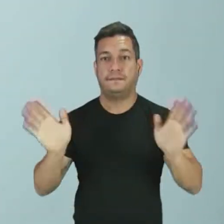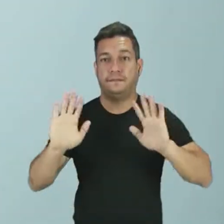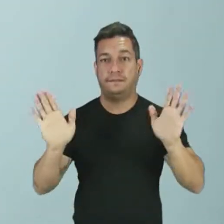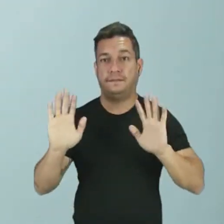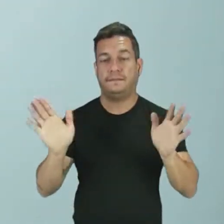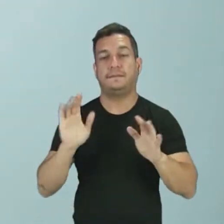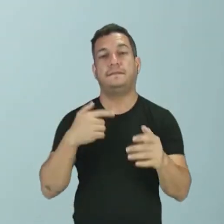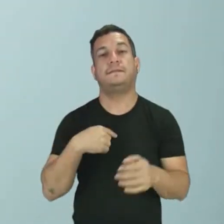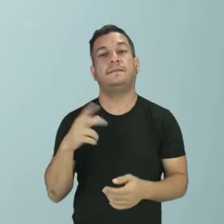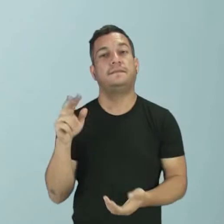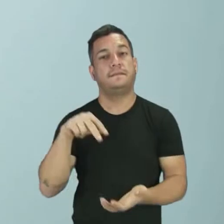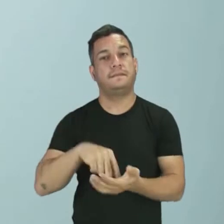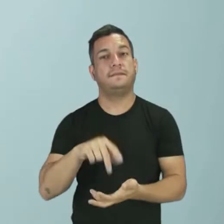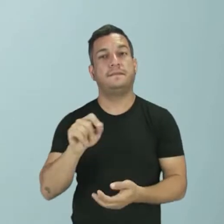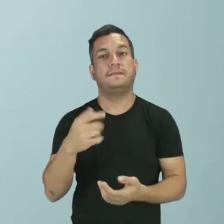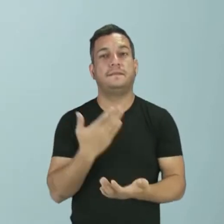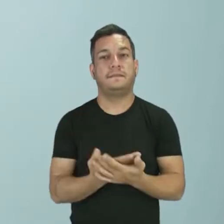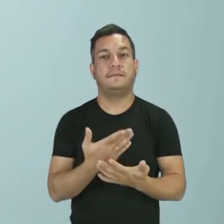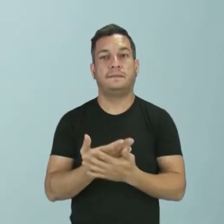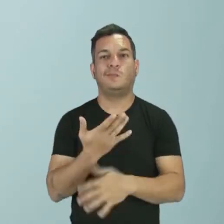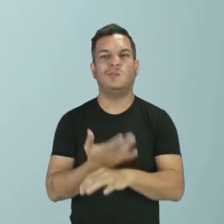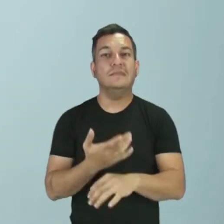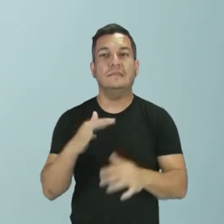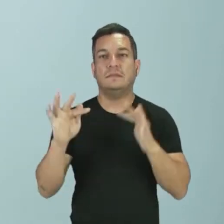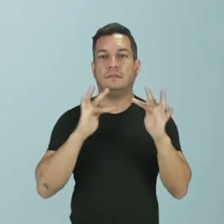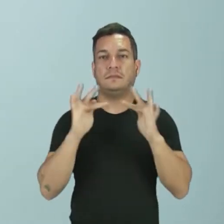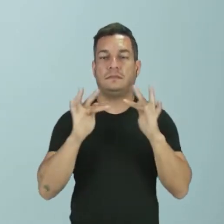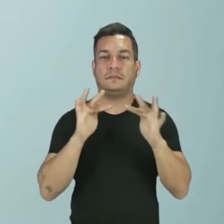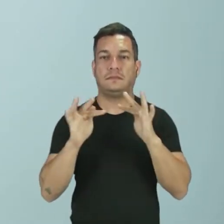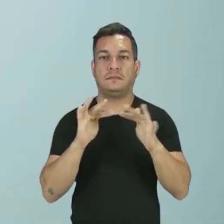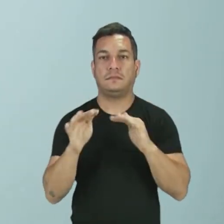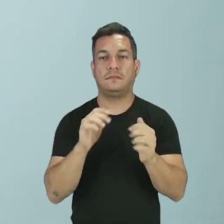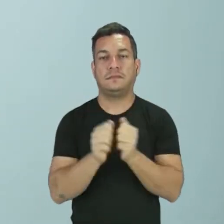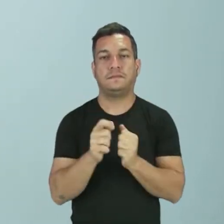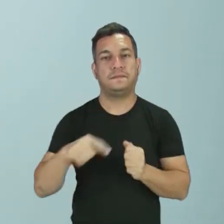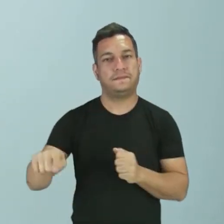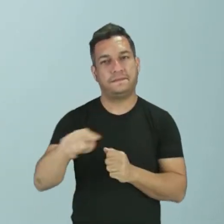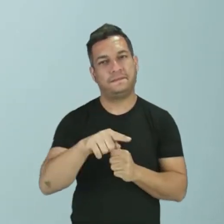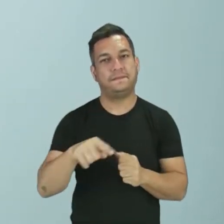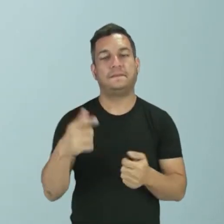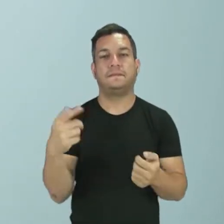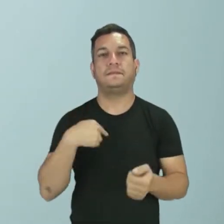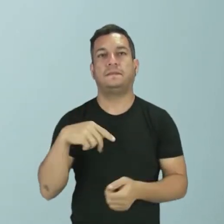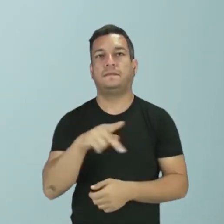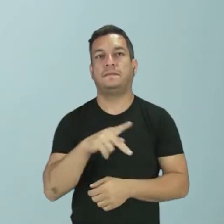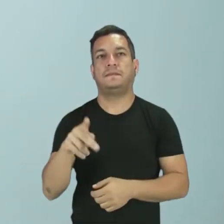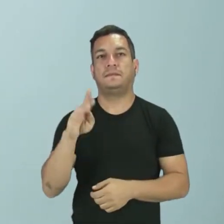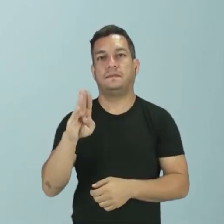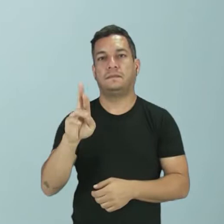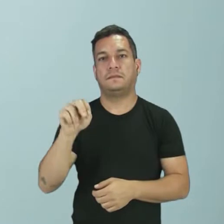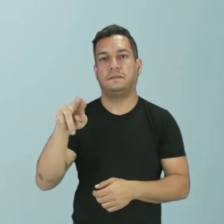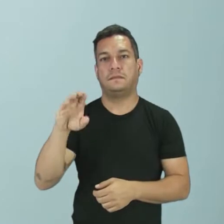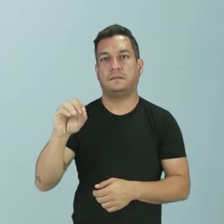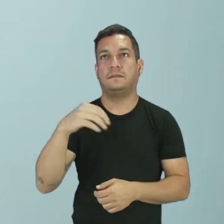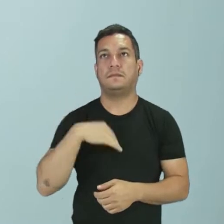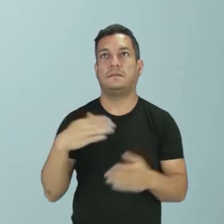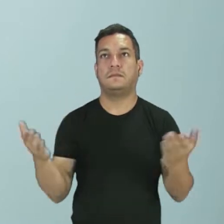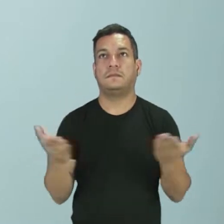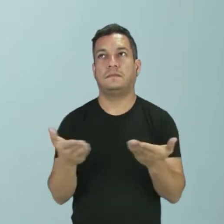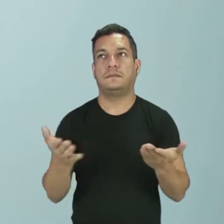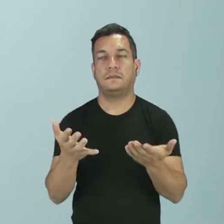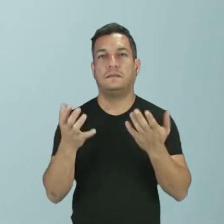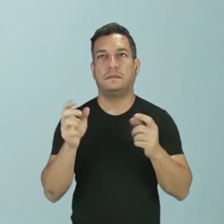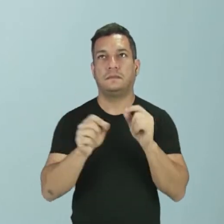Olá, pessoal! Estamos aqui então para mais uma aula de física com vocês novamente. Sou o professor Bruno e hoje eu